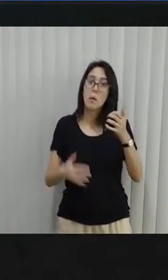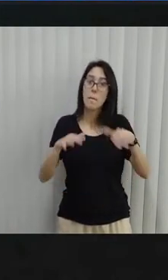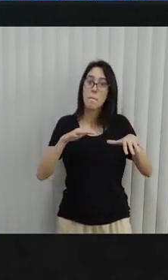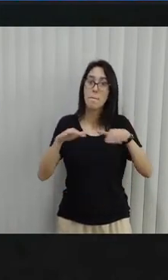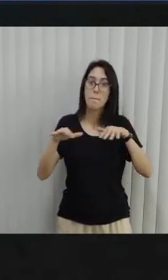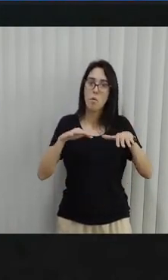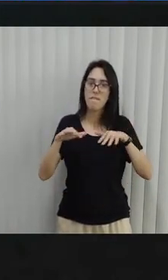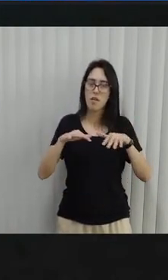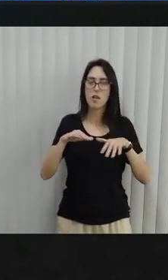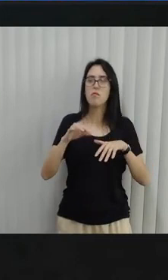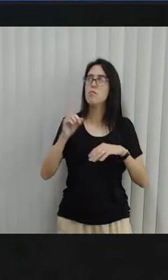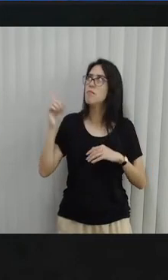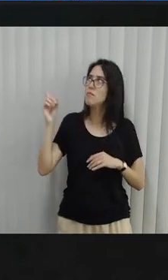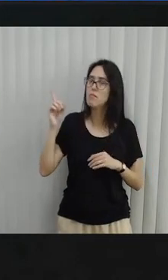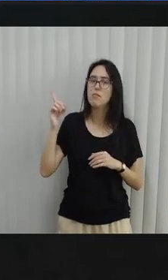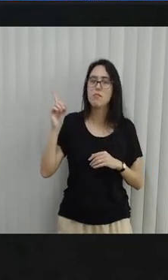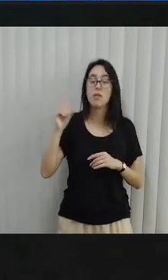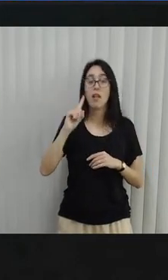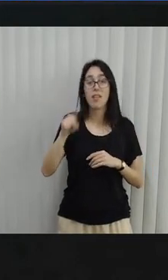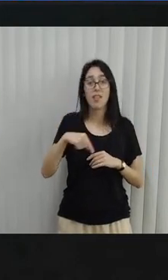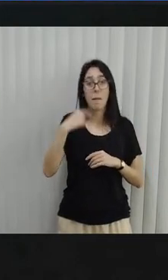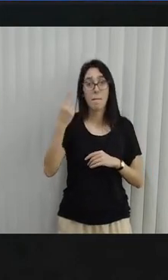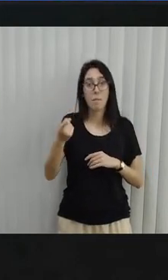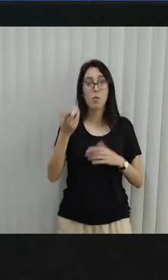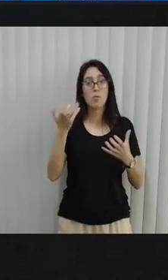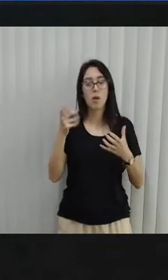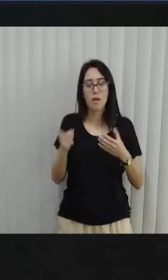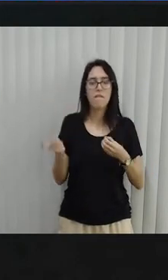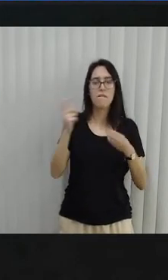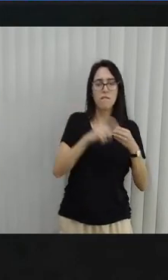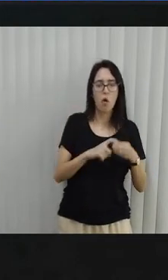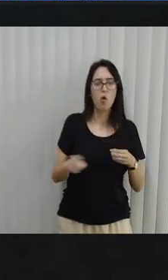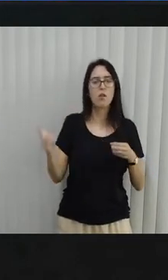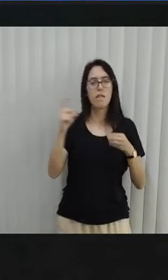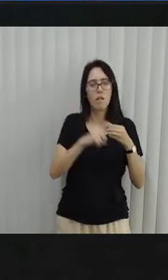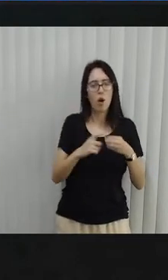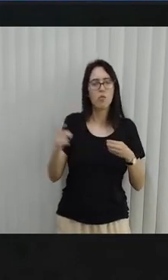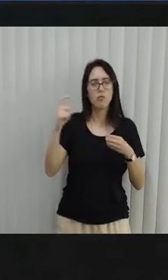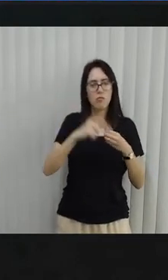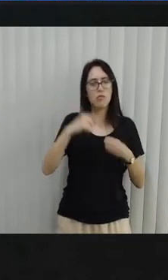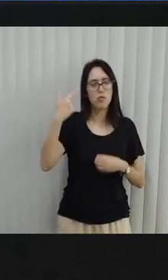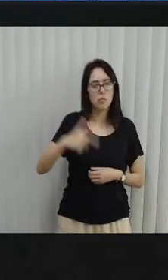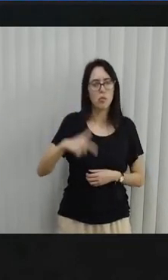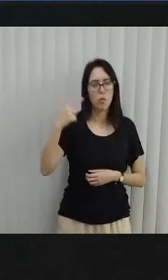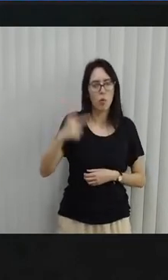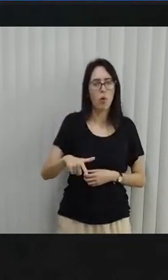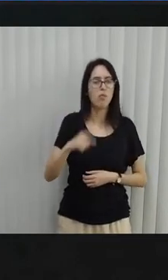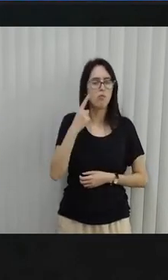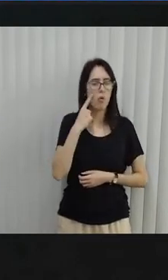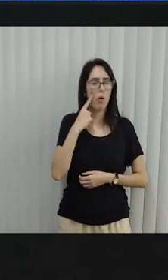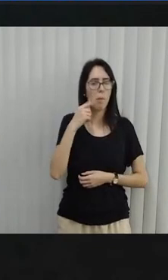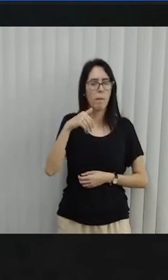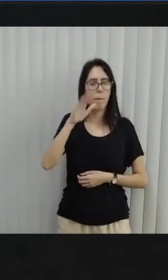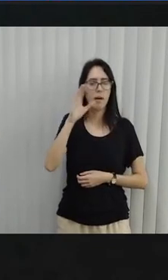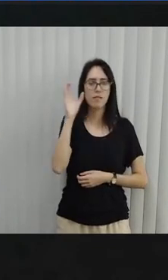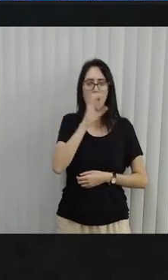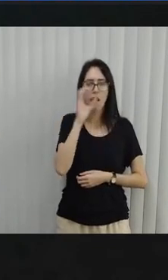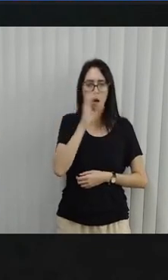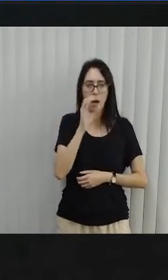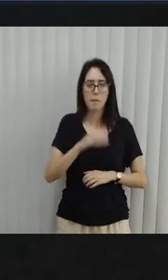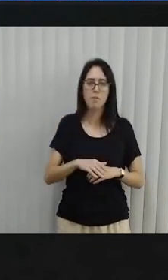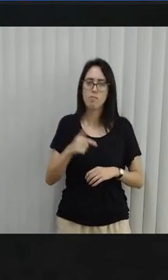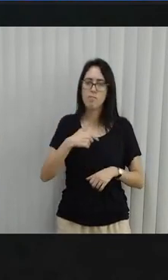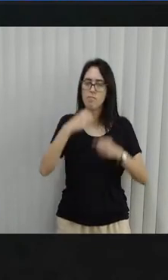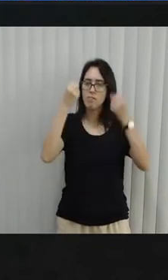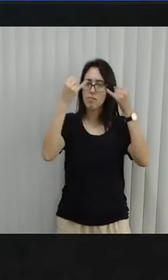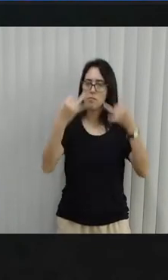o nosso cacto, e depois eu quero fazer com que ele fique voltando e voltando e voltando. Já vou fazer esse código um pouquinho mais rápido, tá bom? Mas eu vou explicando